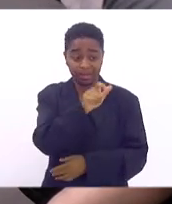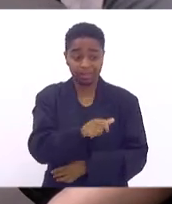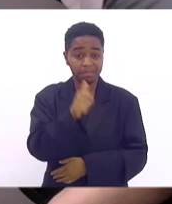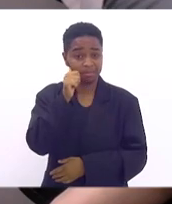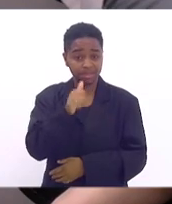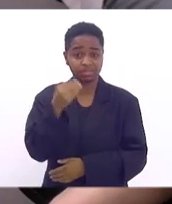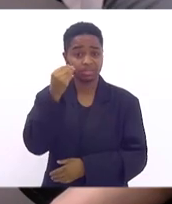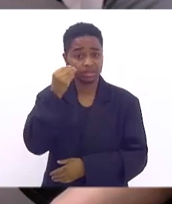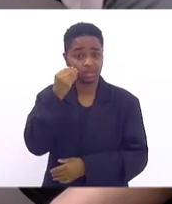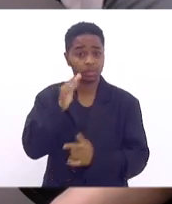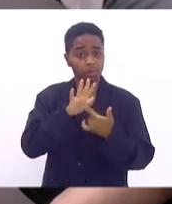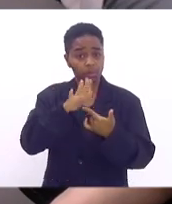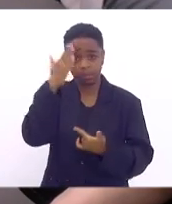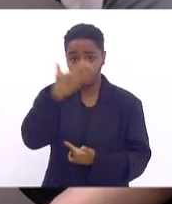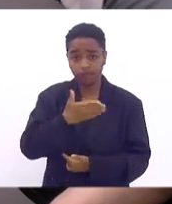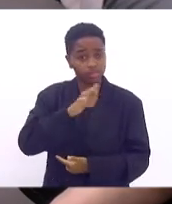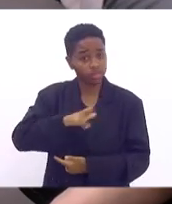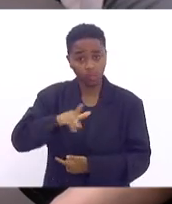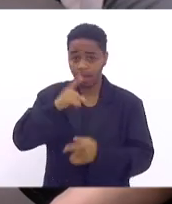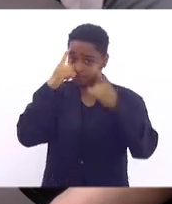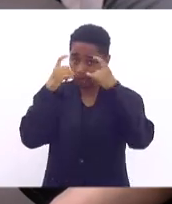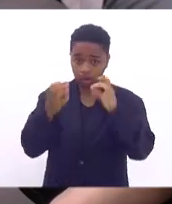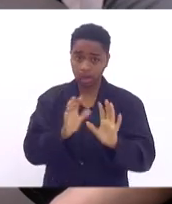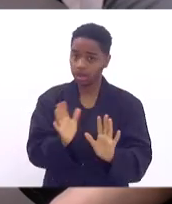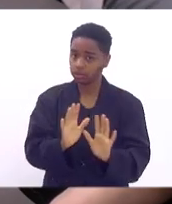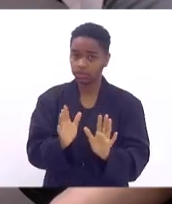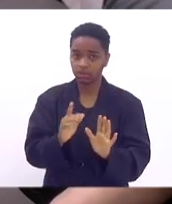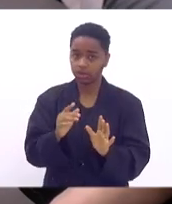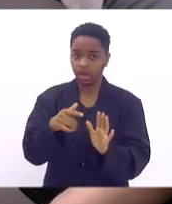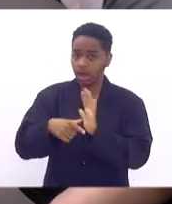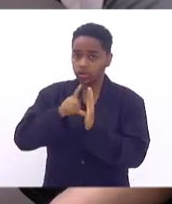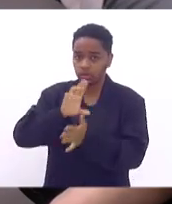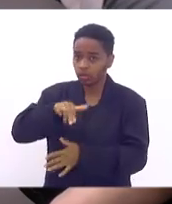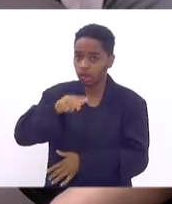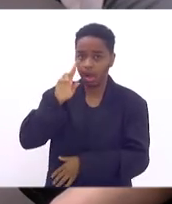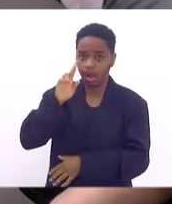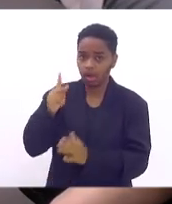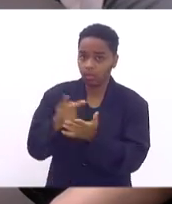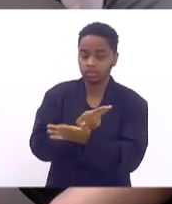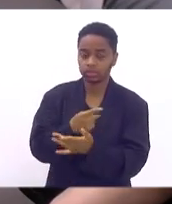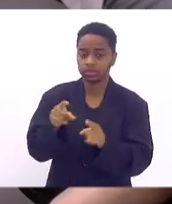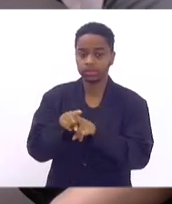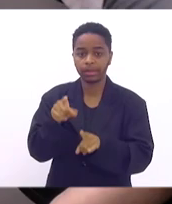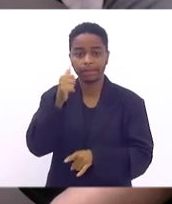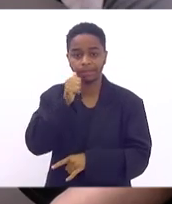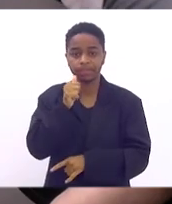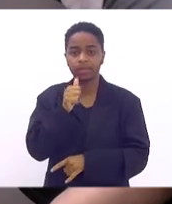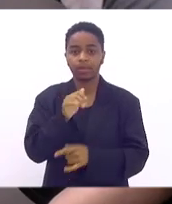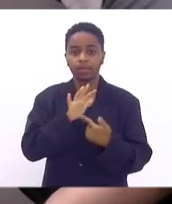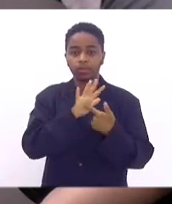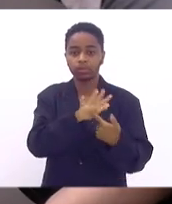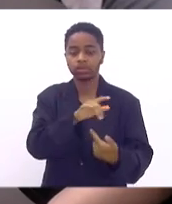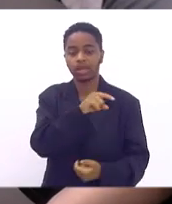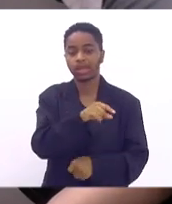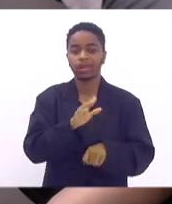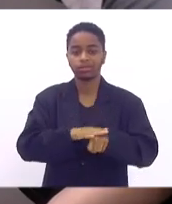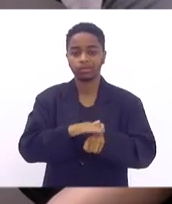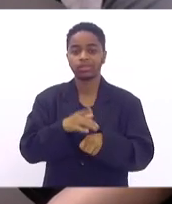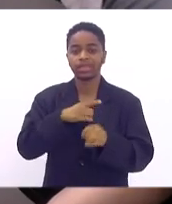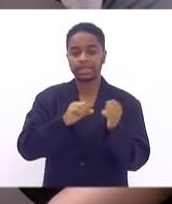provar que ele não é violento, que aquilo nunca tinha acontecido. E aí ela mostrando que ela que tinha todas as senhas